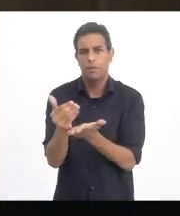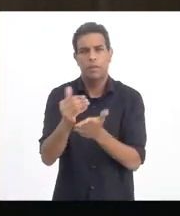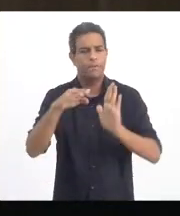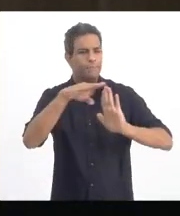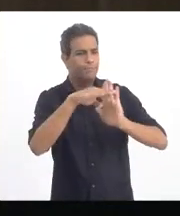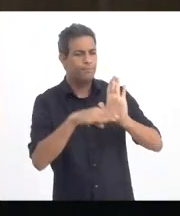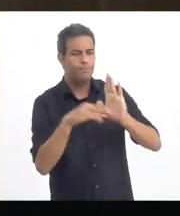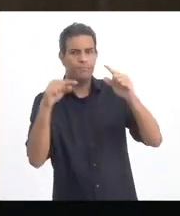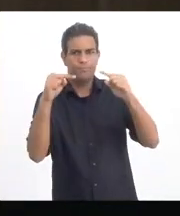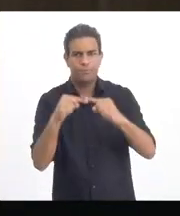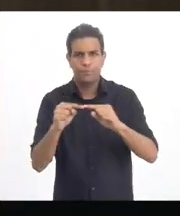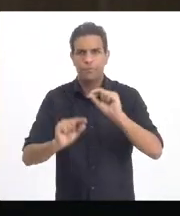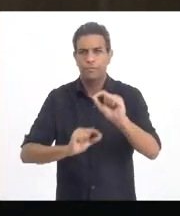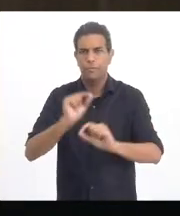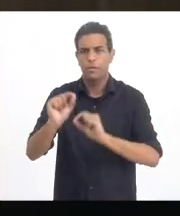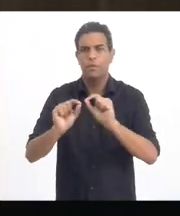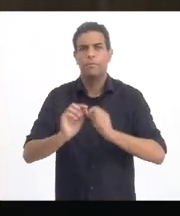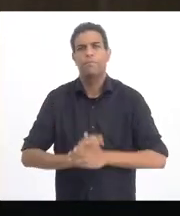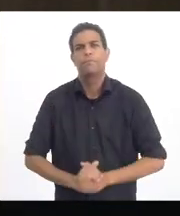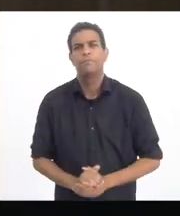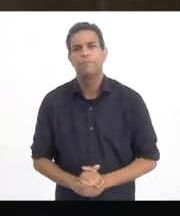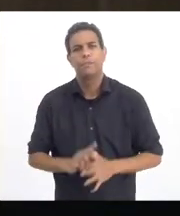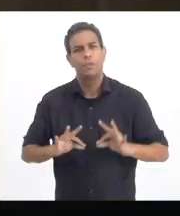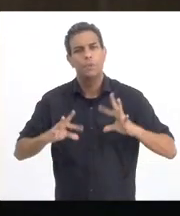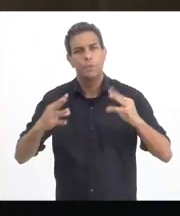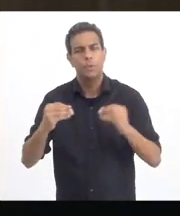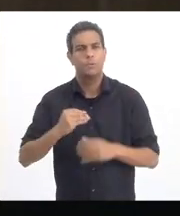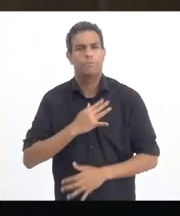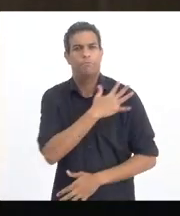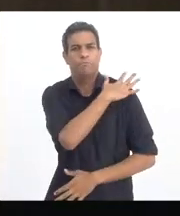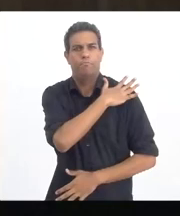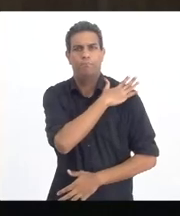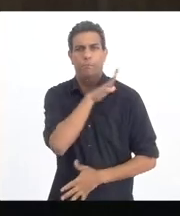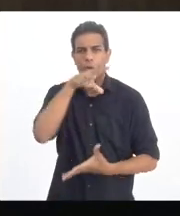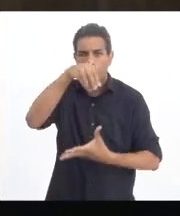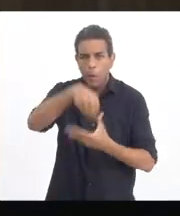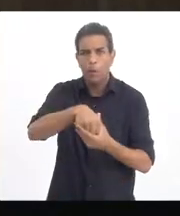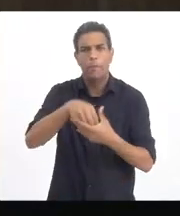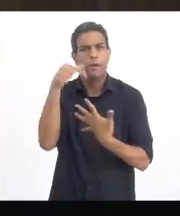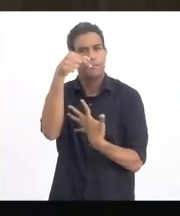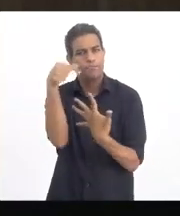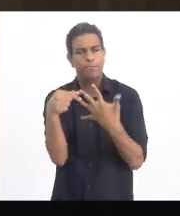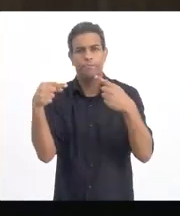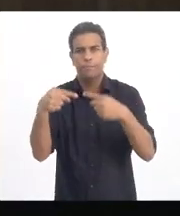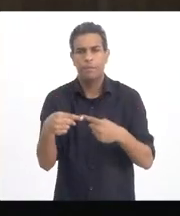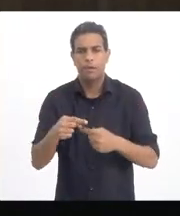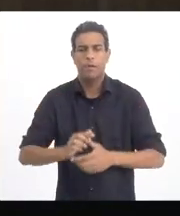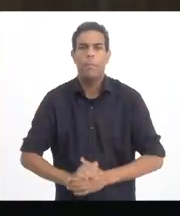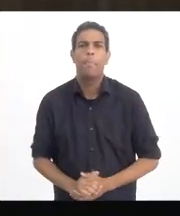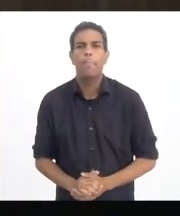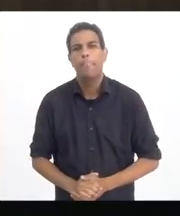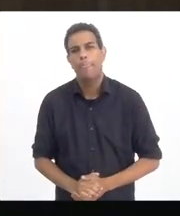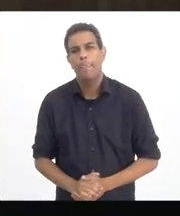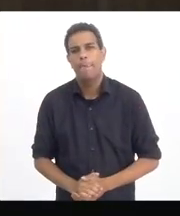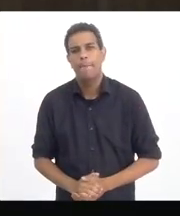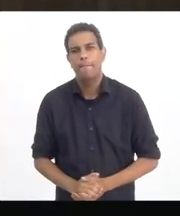de 10,5% em todos os militares da ativa, inativos e pensionistas.